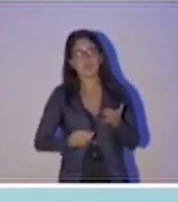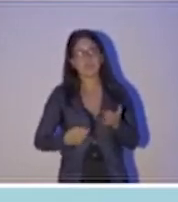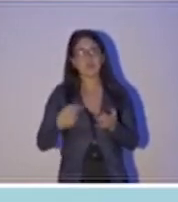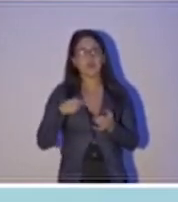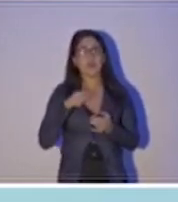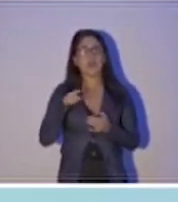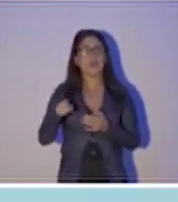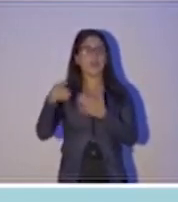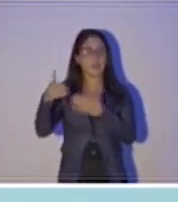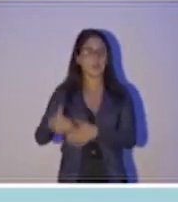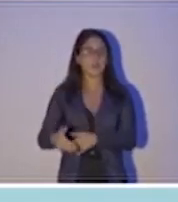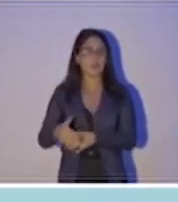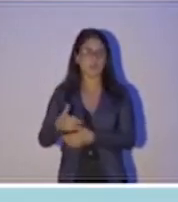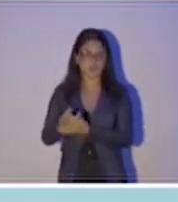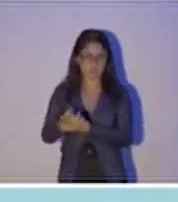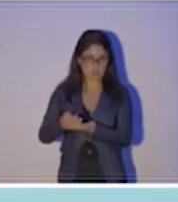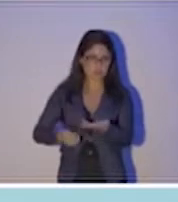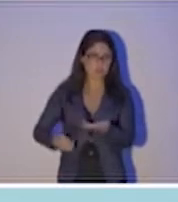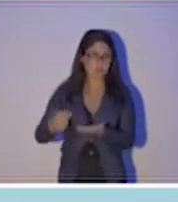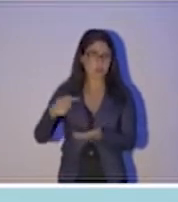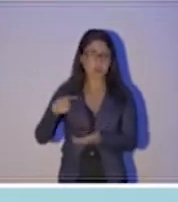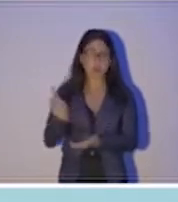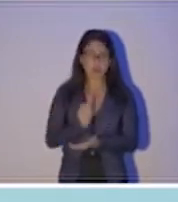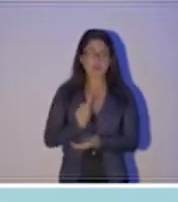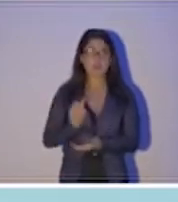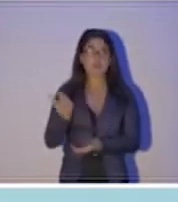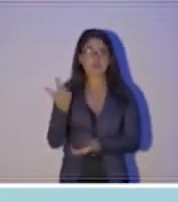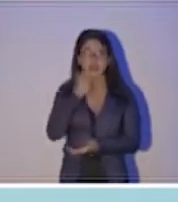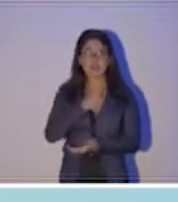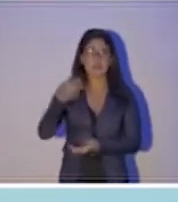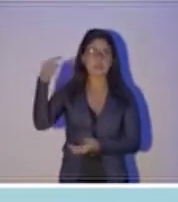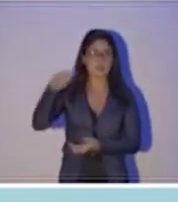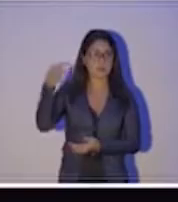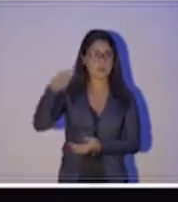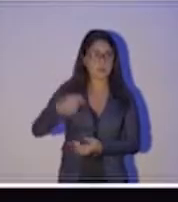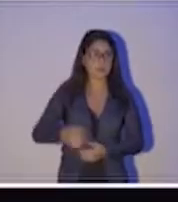lugar na produção textual do IQE esse ano.